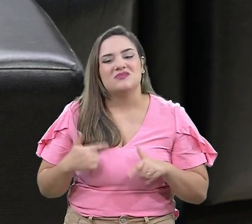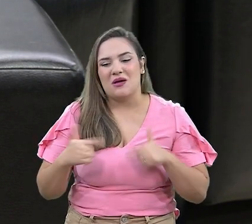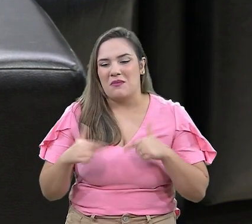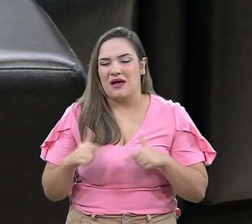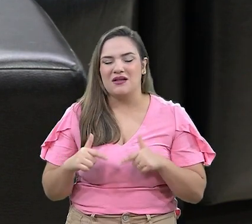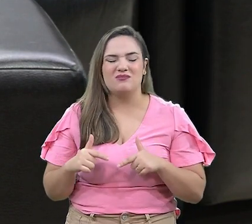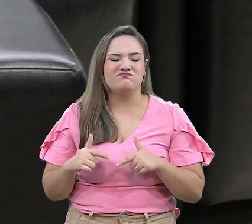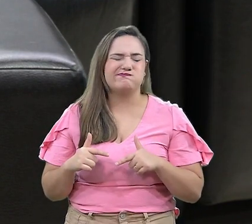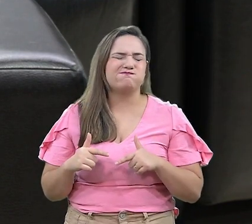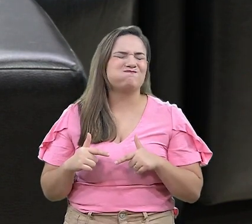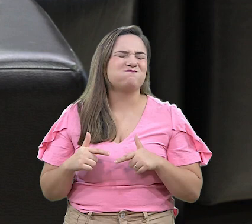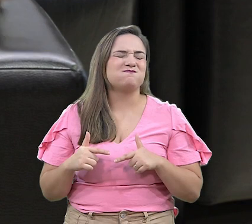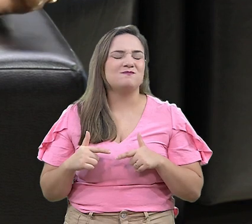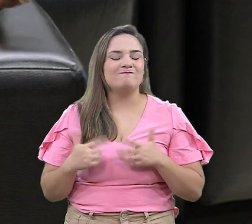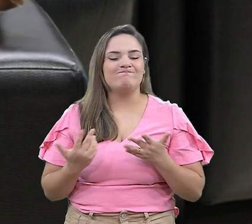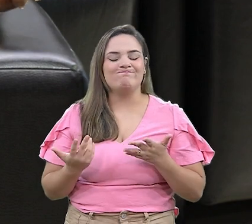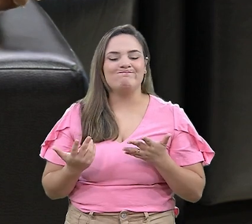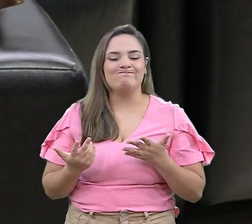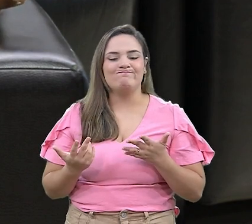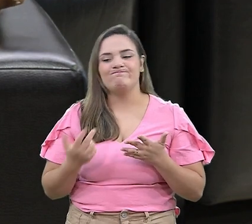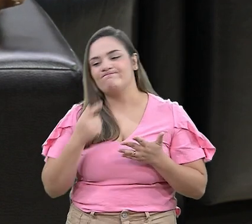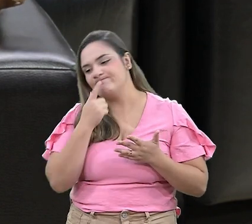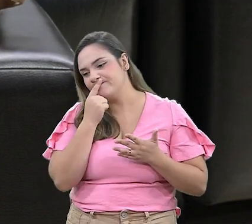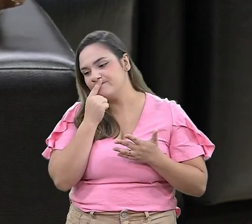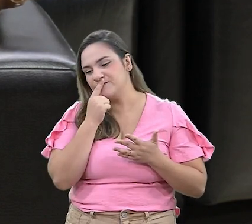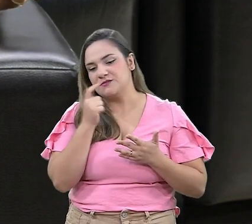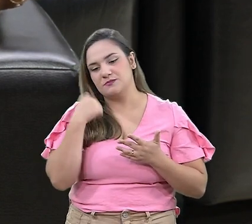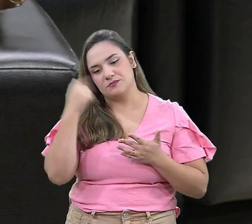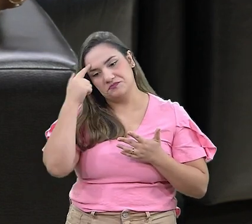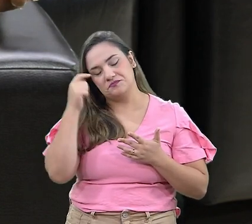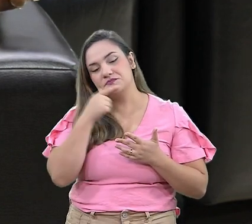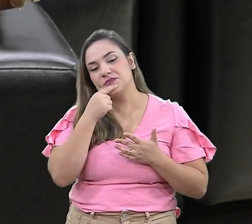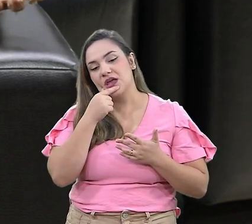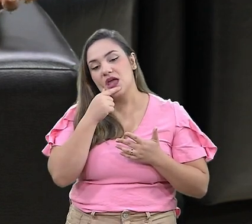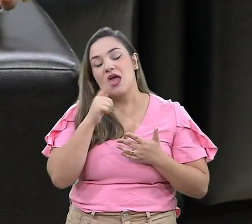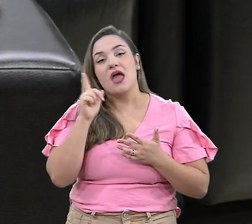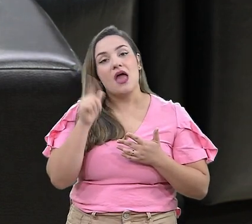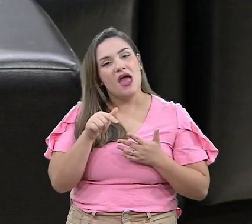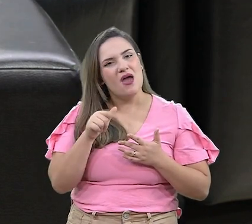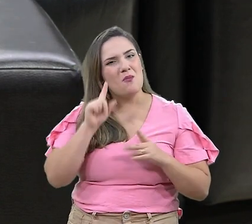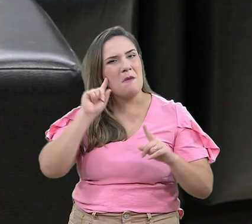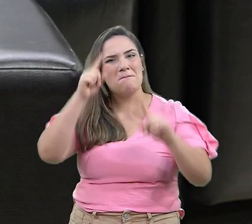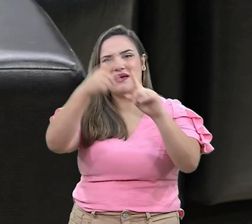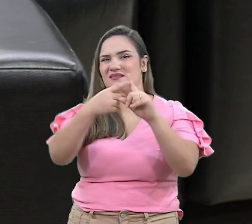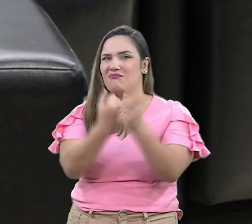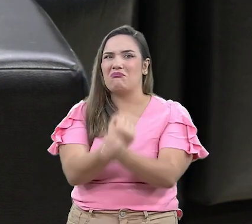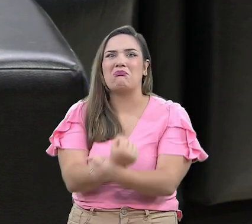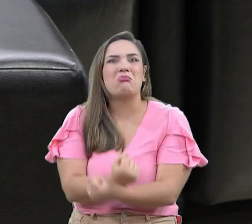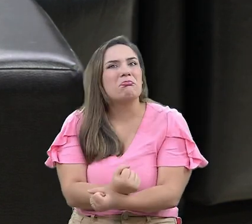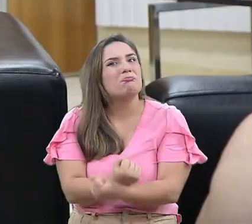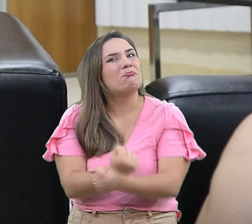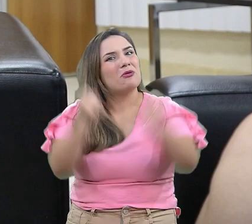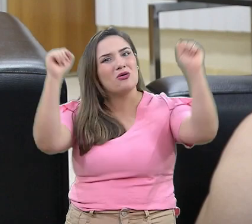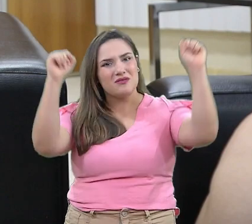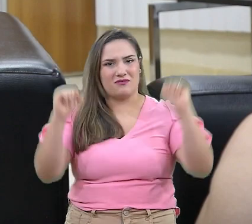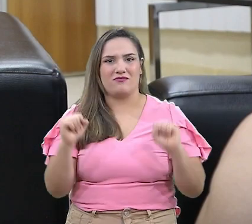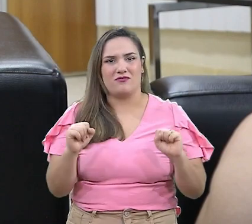que seria assim, uma meta inalcançável,